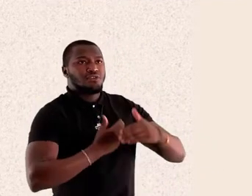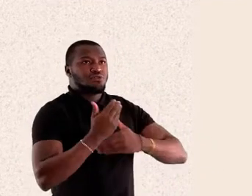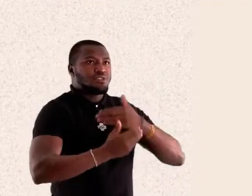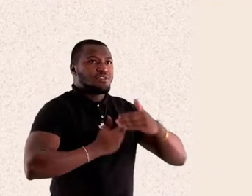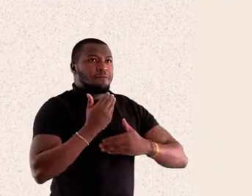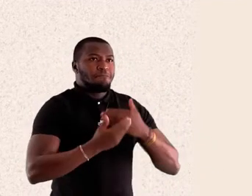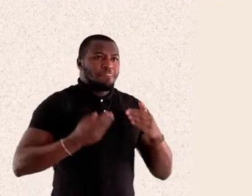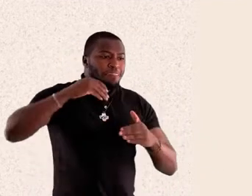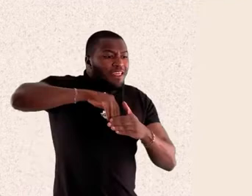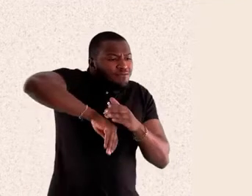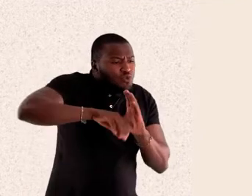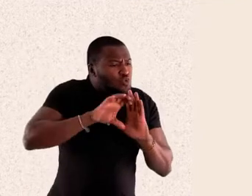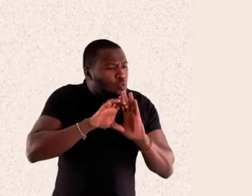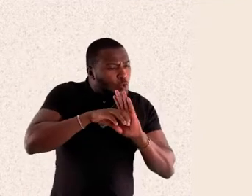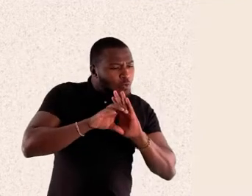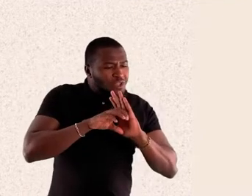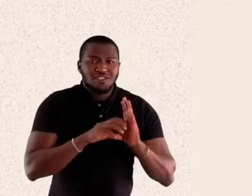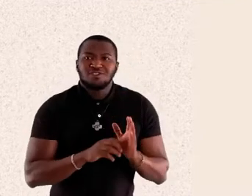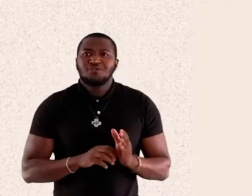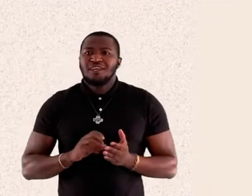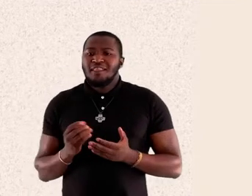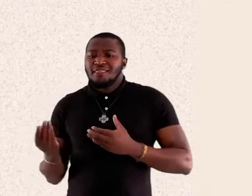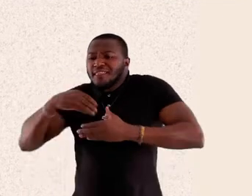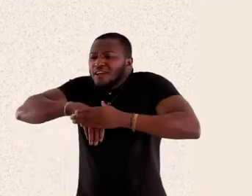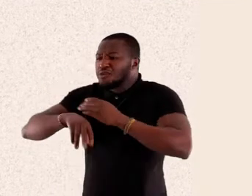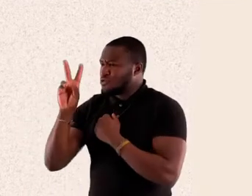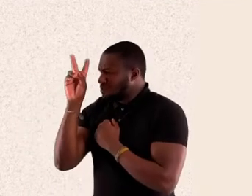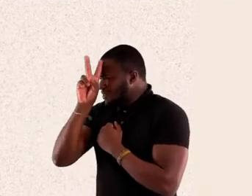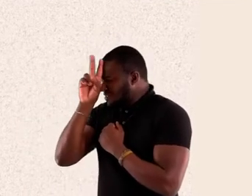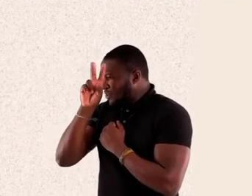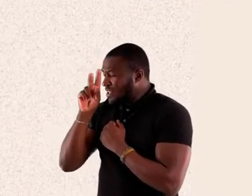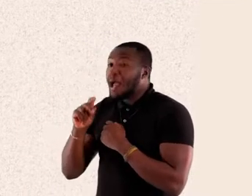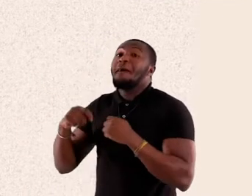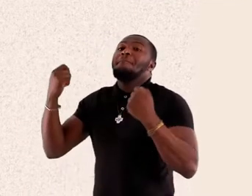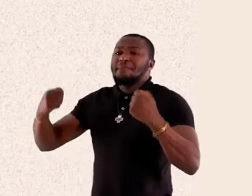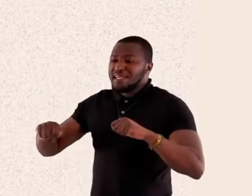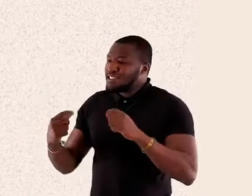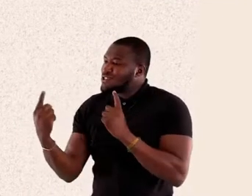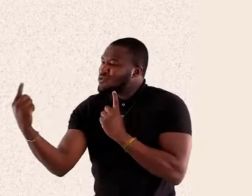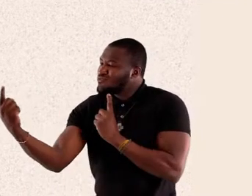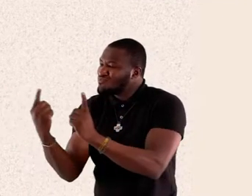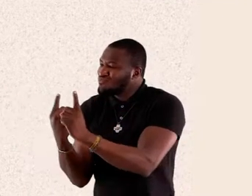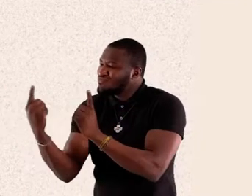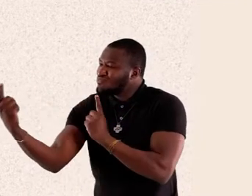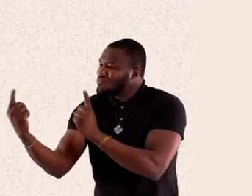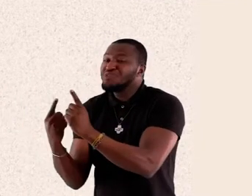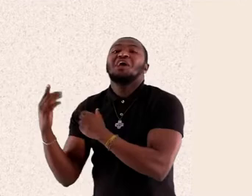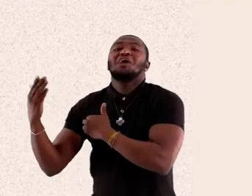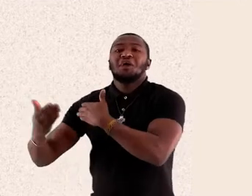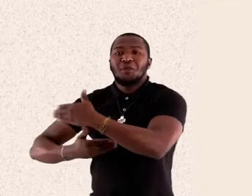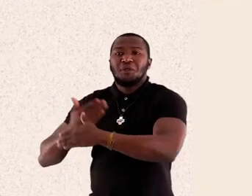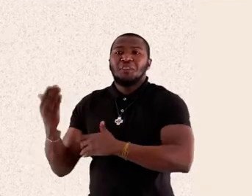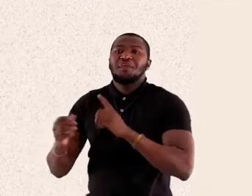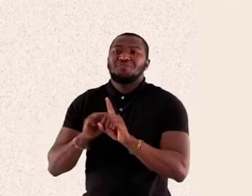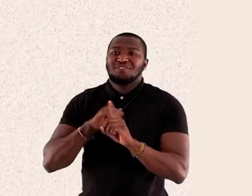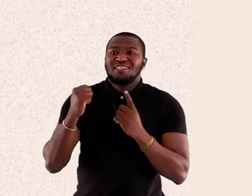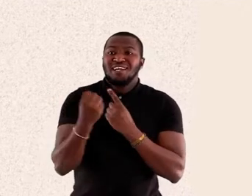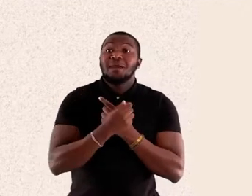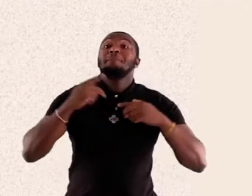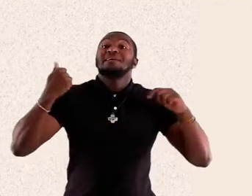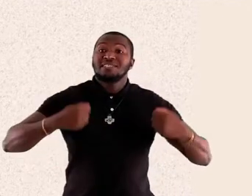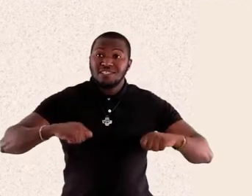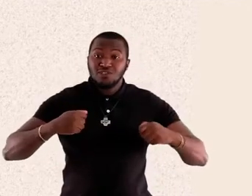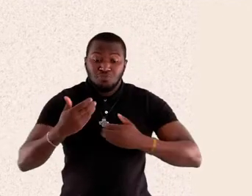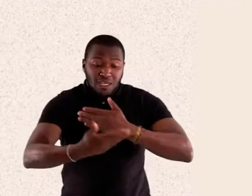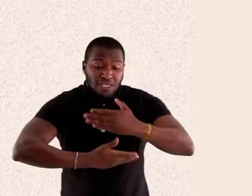existe dentro de um contexto que depende do outro também a gente vai do meu da minha relação